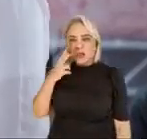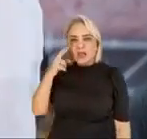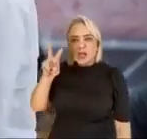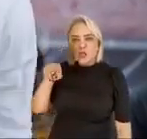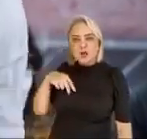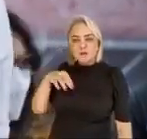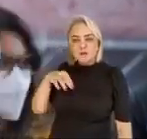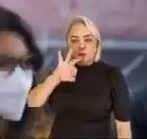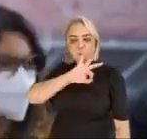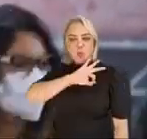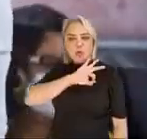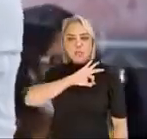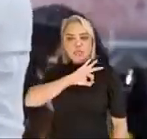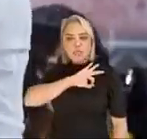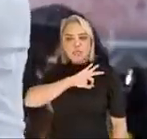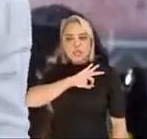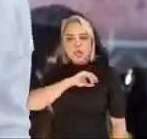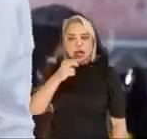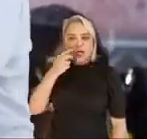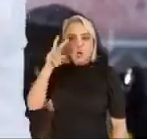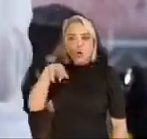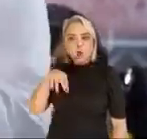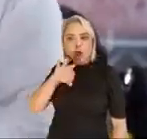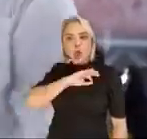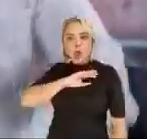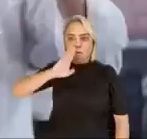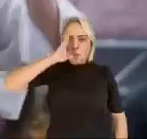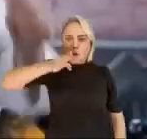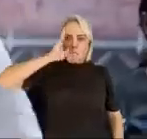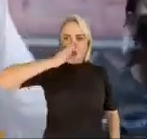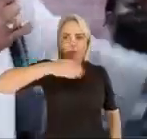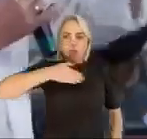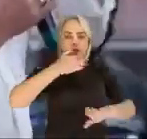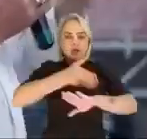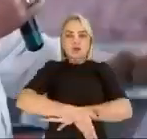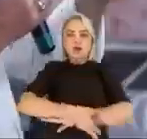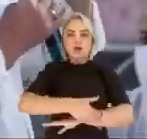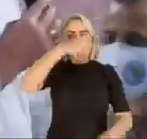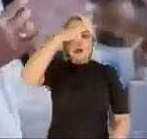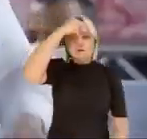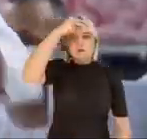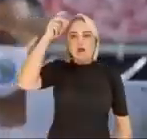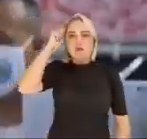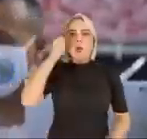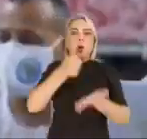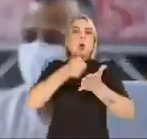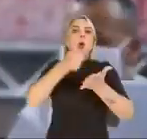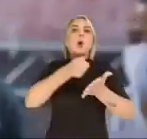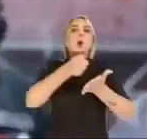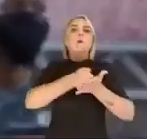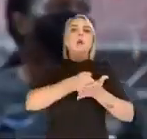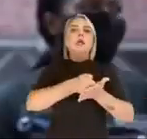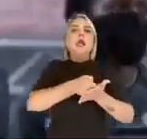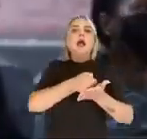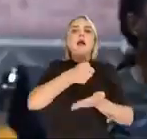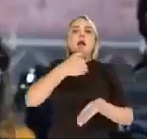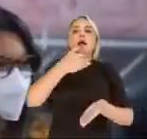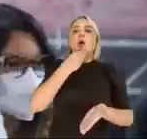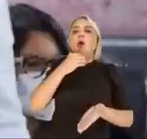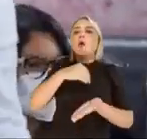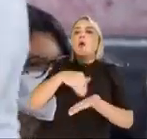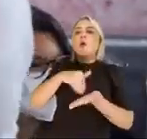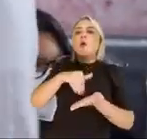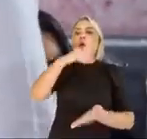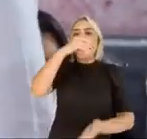policial, você nunca viu um pelotão de choque invadir uma prefeitura para obrigar o prefeito ou o secretário a cumprir aquilo que